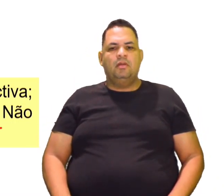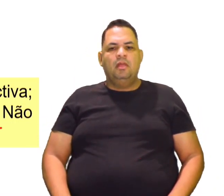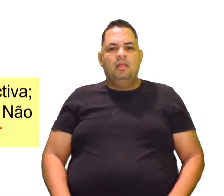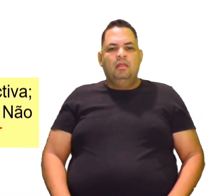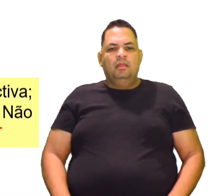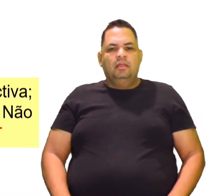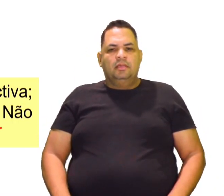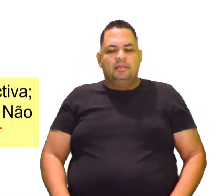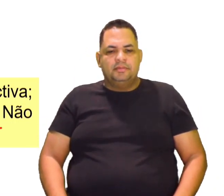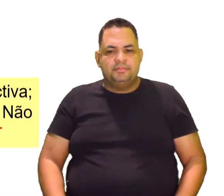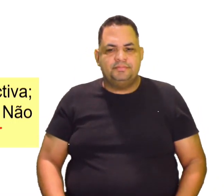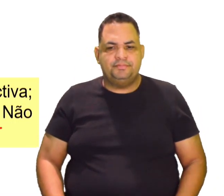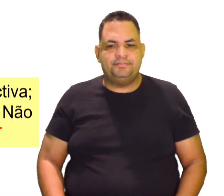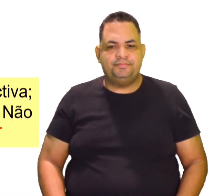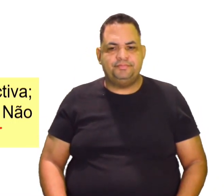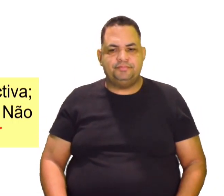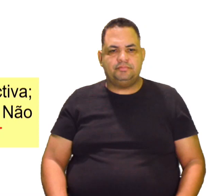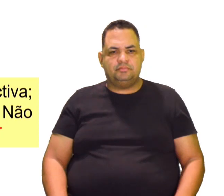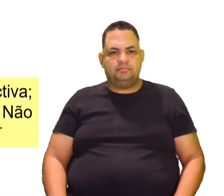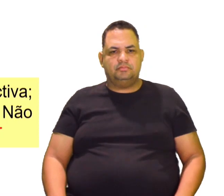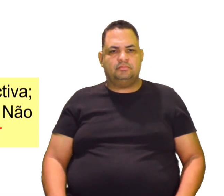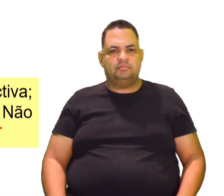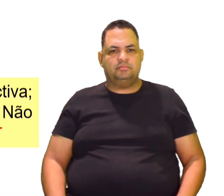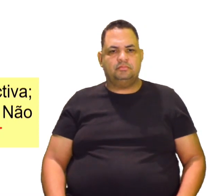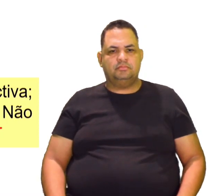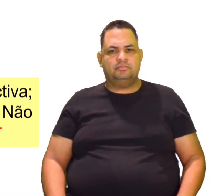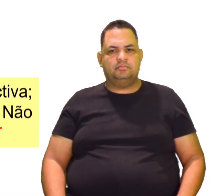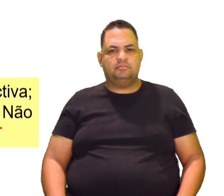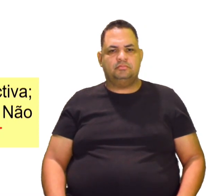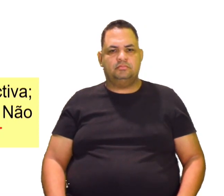Relevo quer dizer, então, que era ali